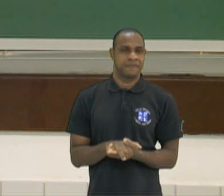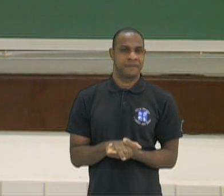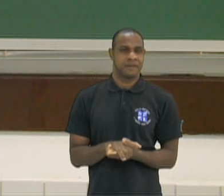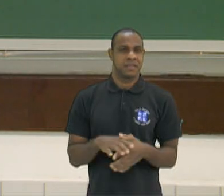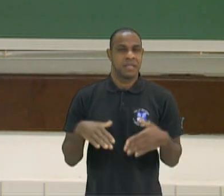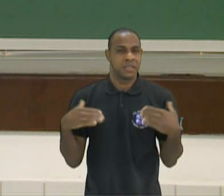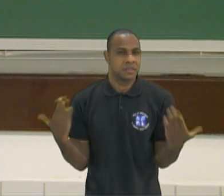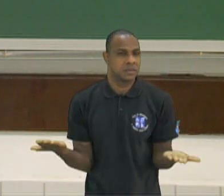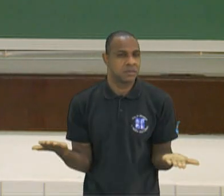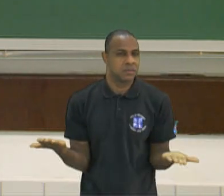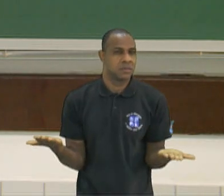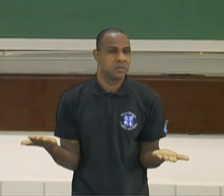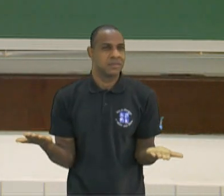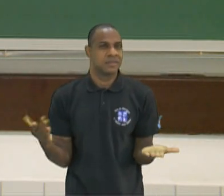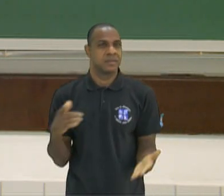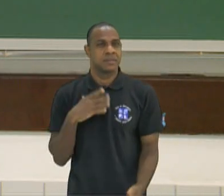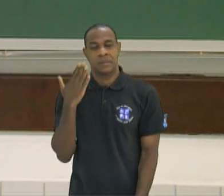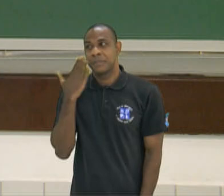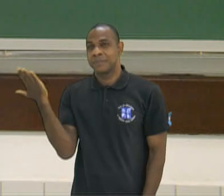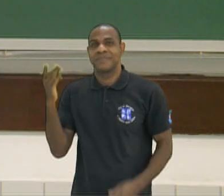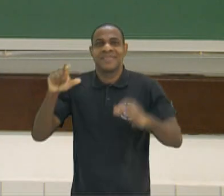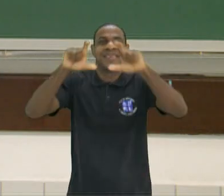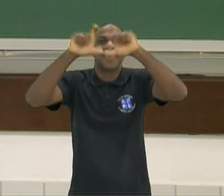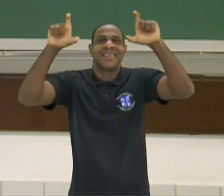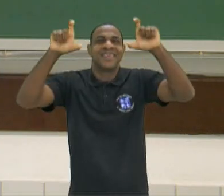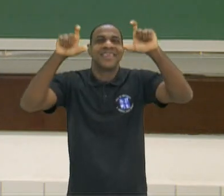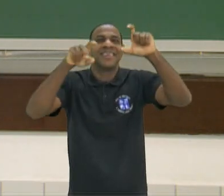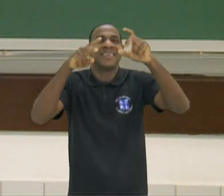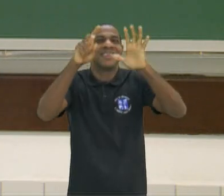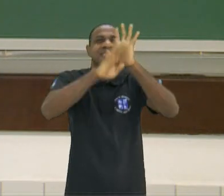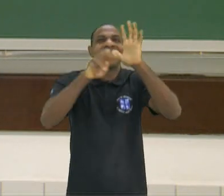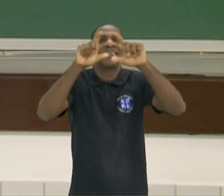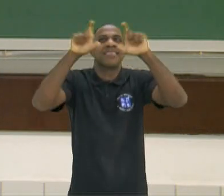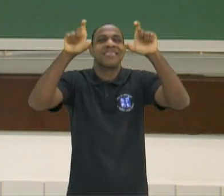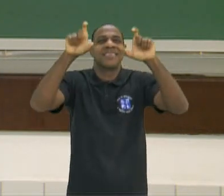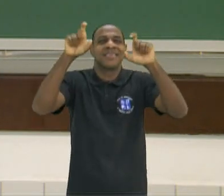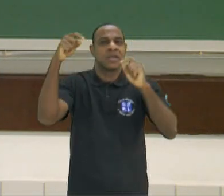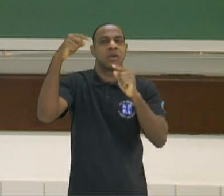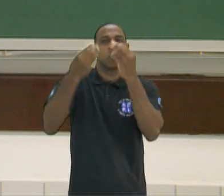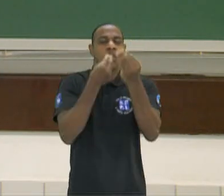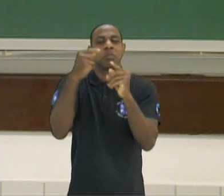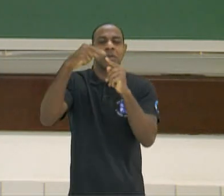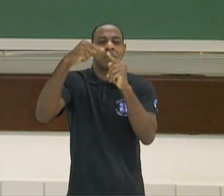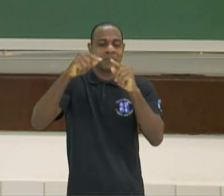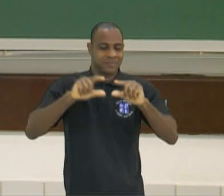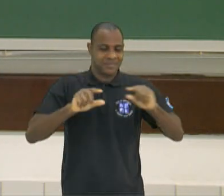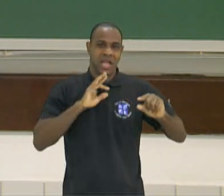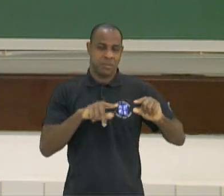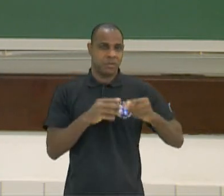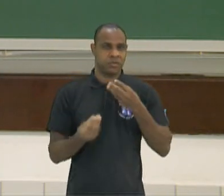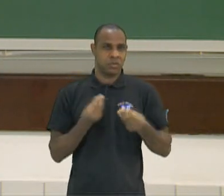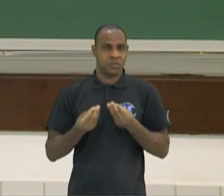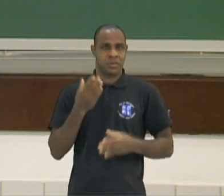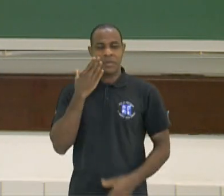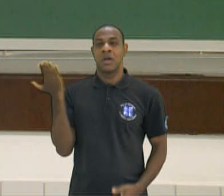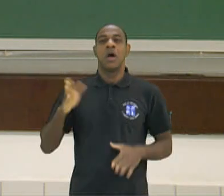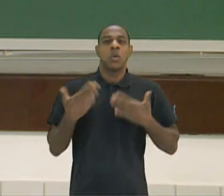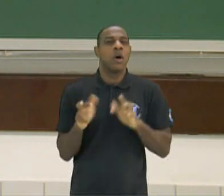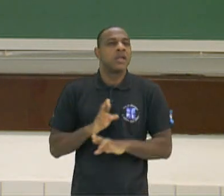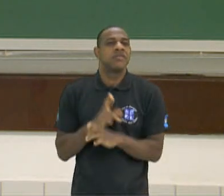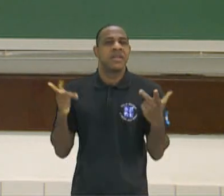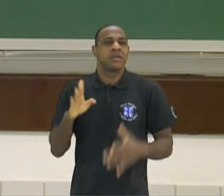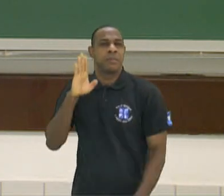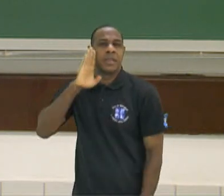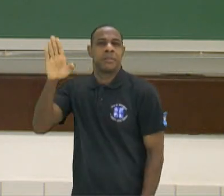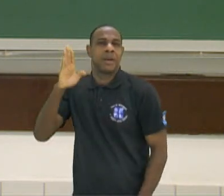Então, pessoal, tendo base no nosso texto, what's the more important difference between passive and active games? Qual é a diferença